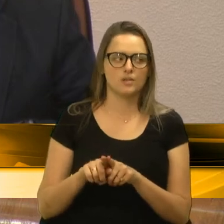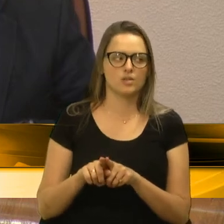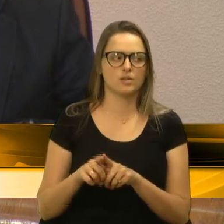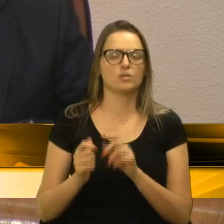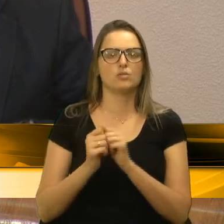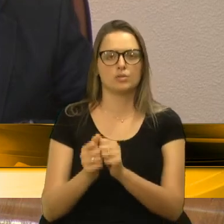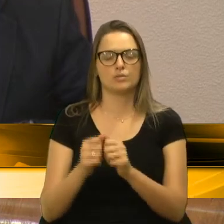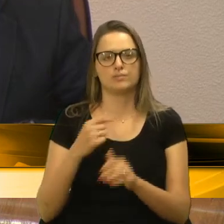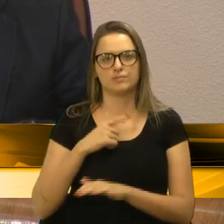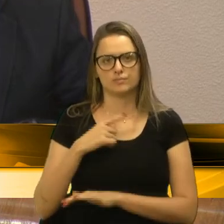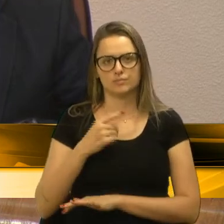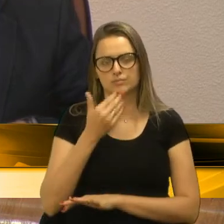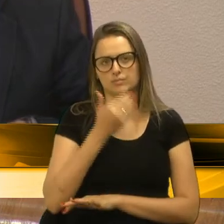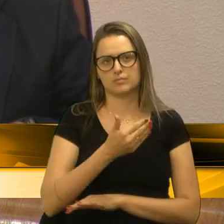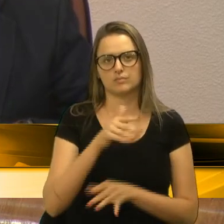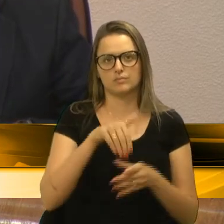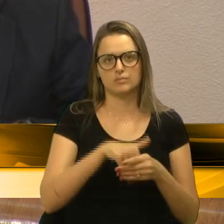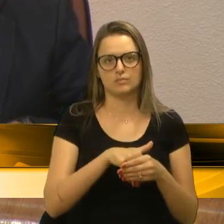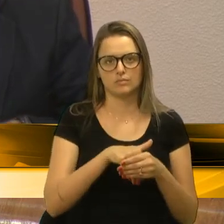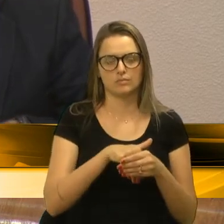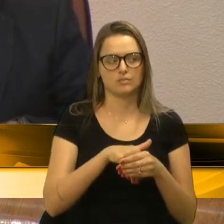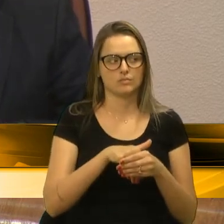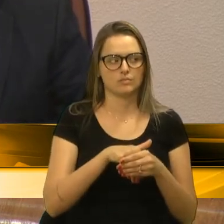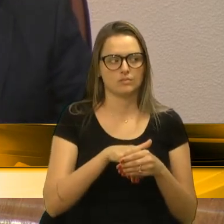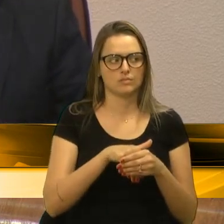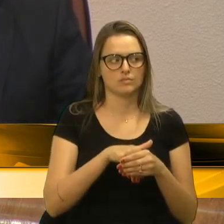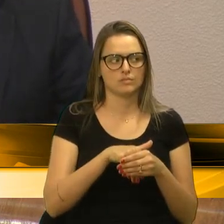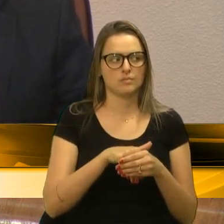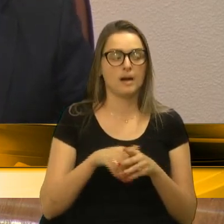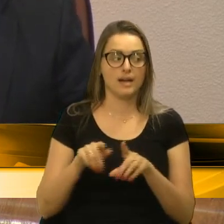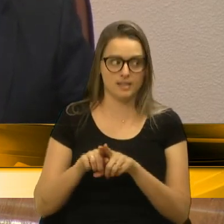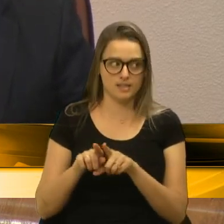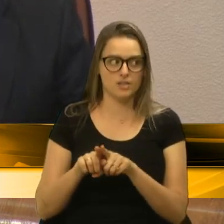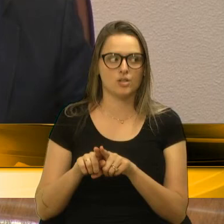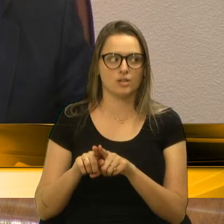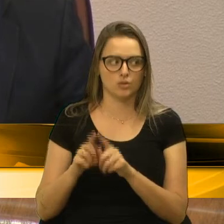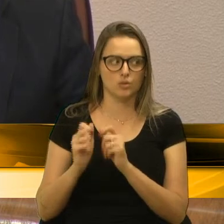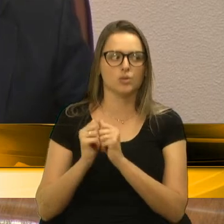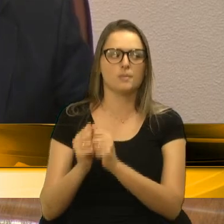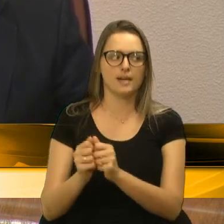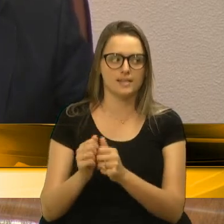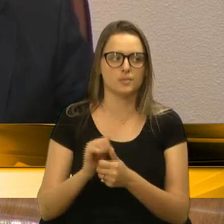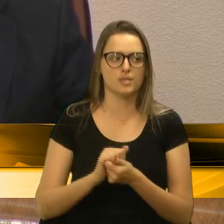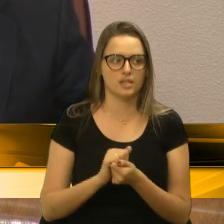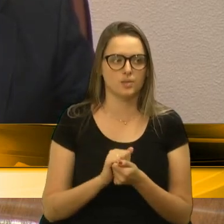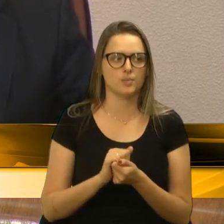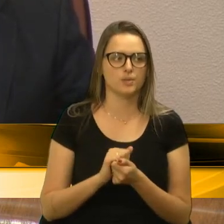vereador impedido de votar, o qual não poderá integrar a comissão processante.